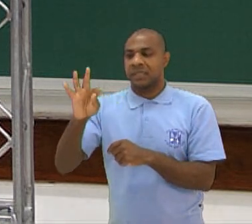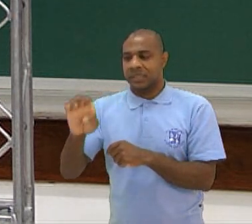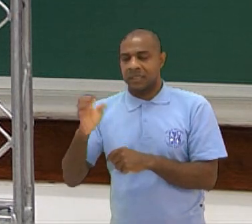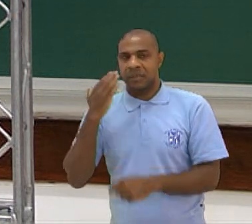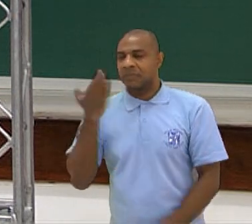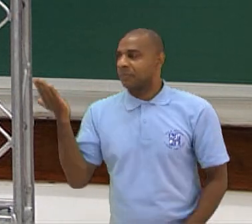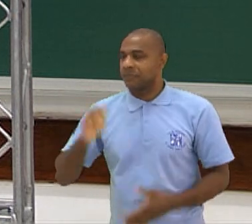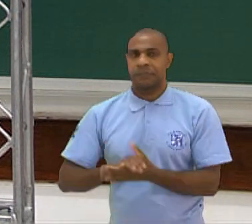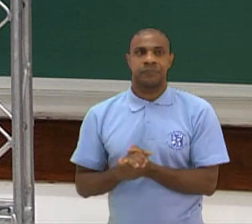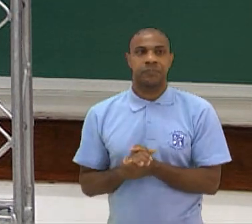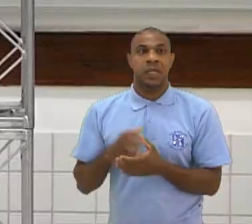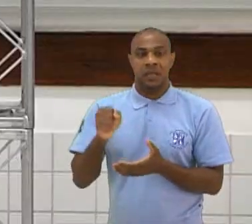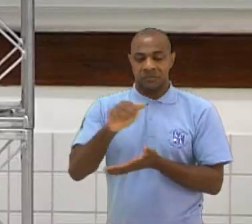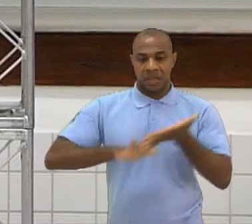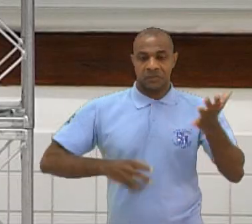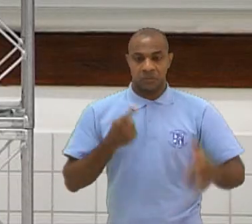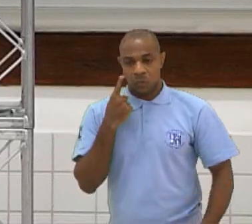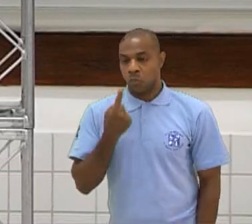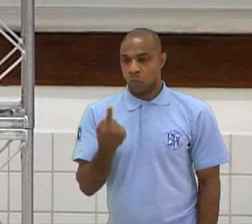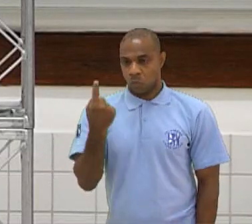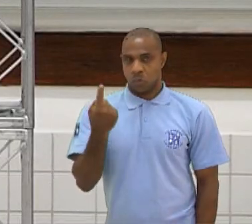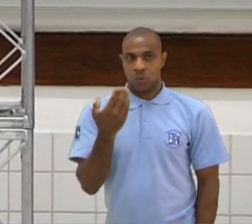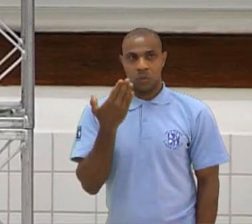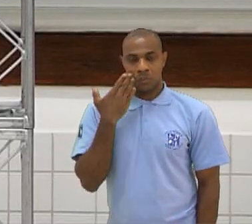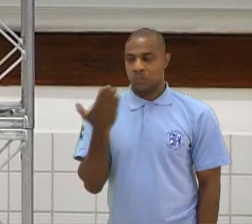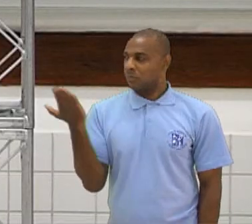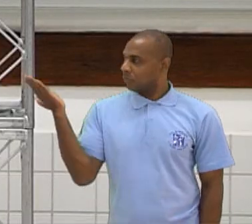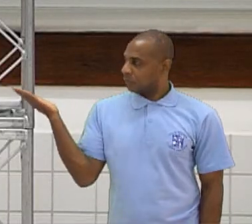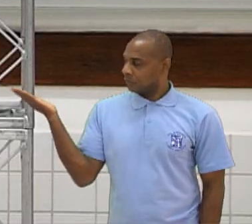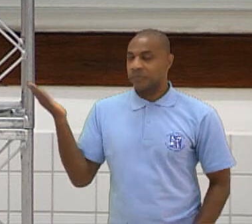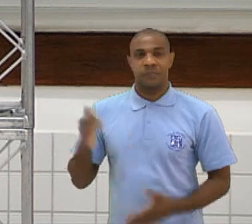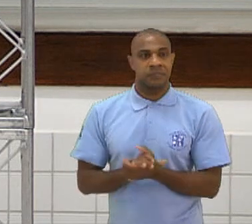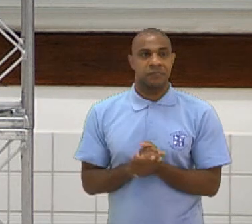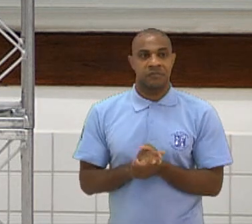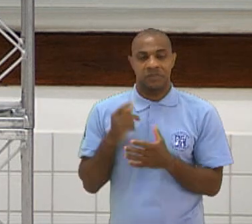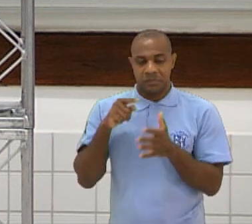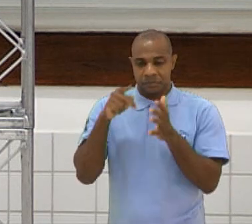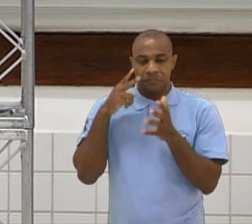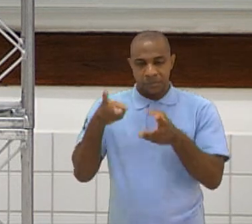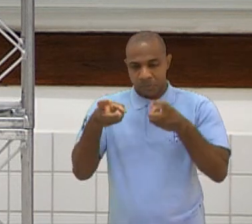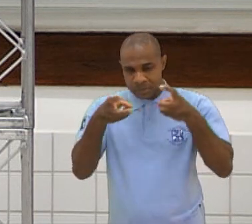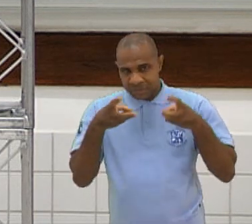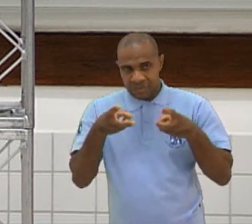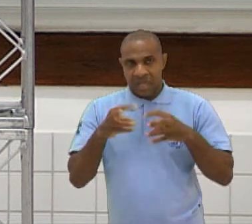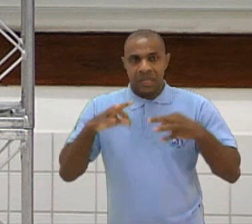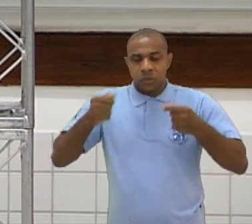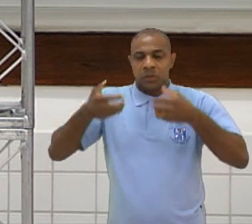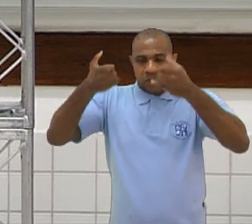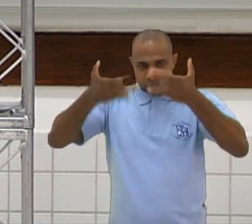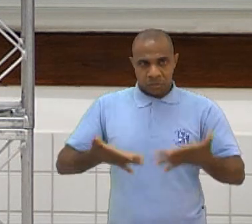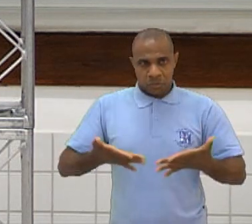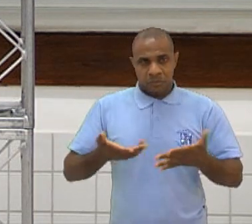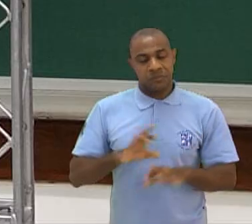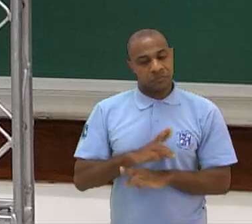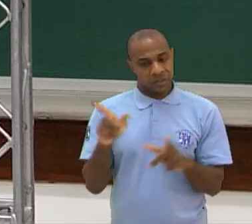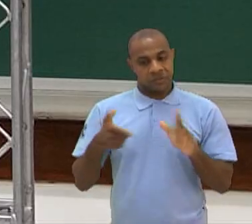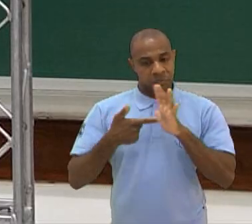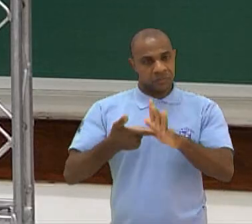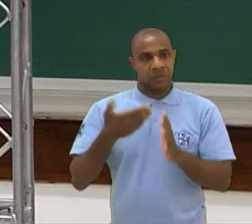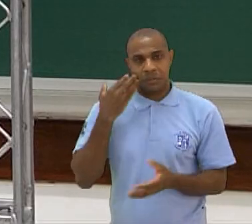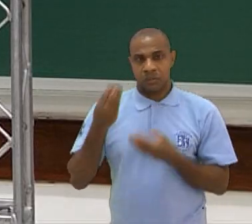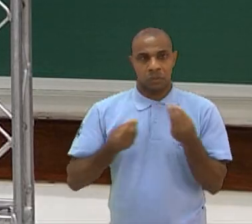de cara para um exercício 1, porque nesse exercício 1 você vai verificar que tudo isso que a gente tem falado vai fazer diferença. Vamos fazer a leitura do